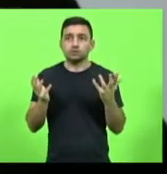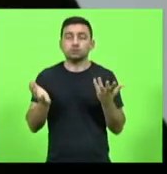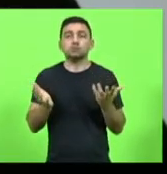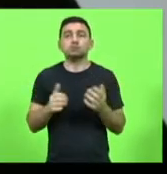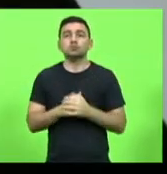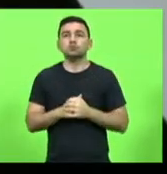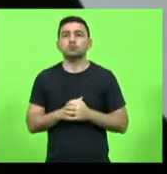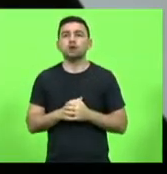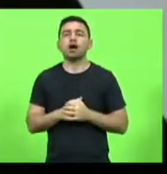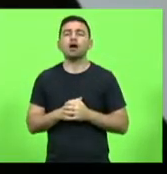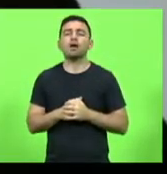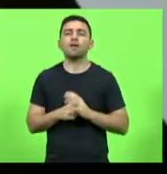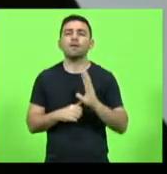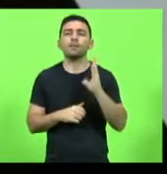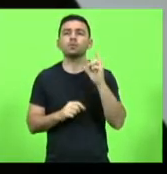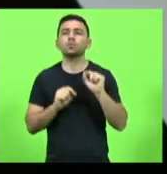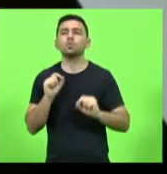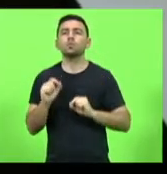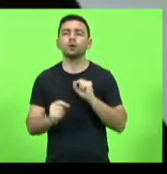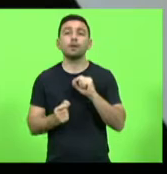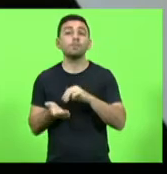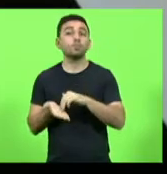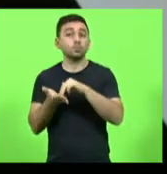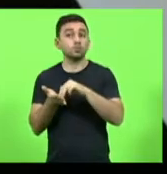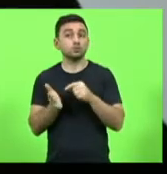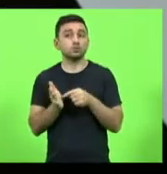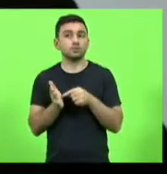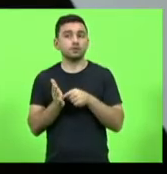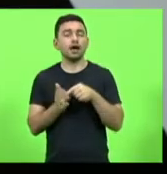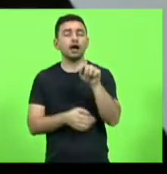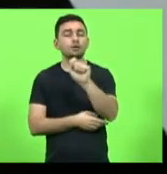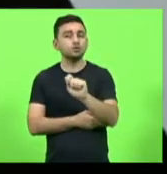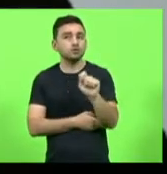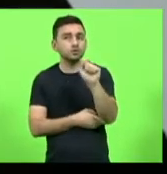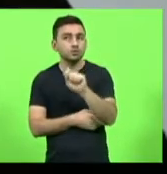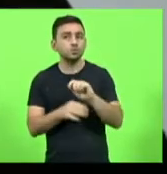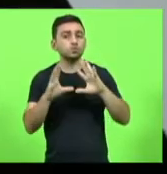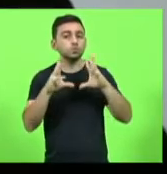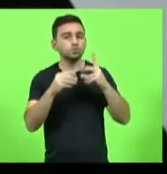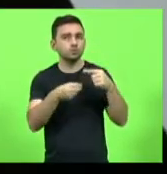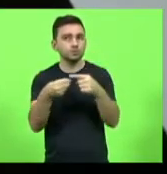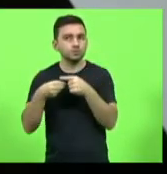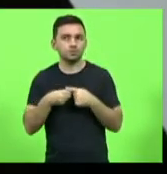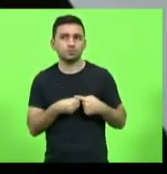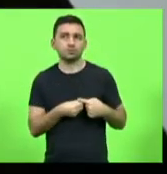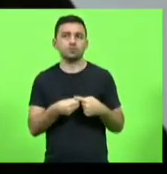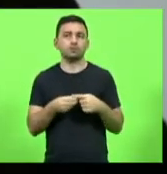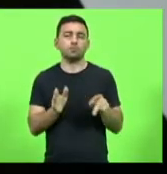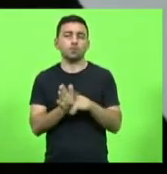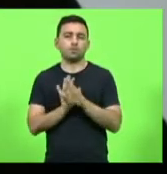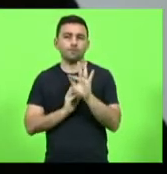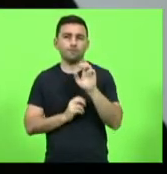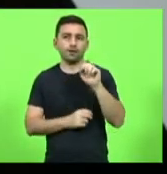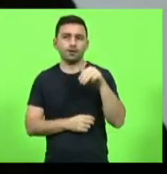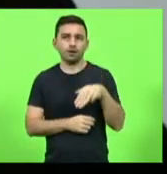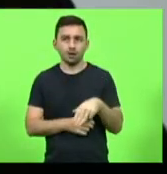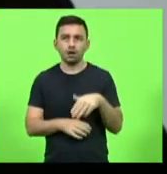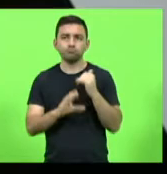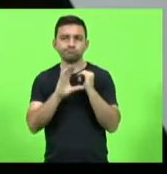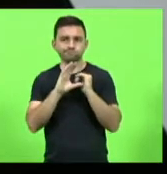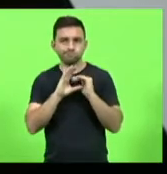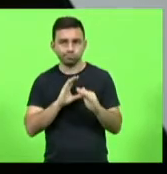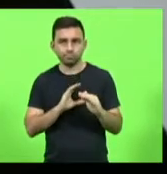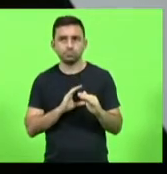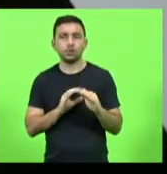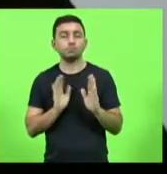o que acontece esta moção? É para que as associações dos municípios, pela FECAM, encaminhem